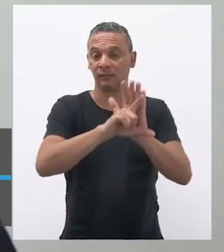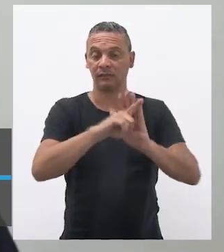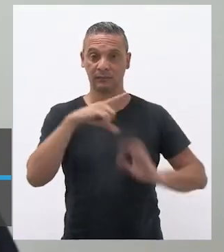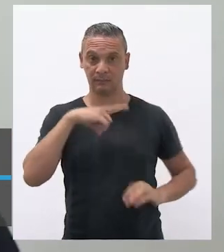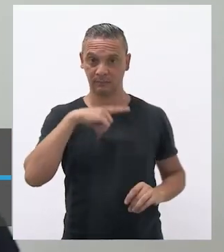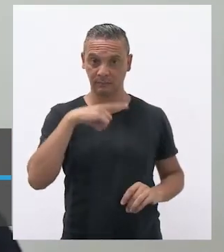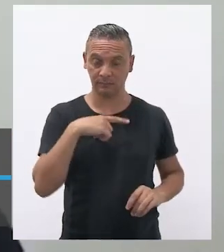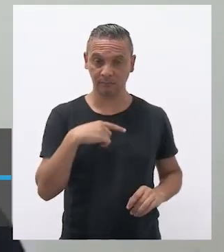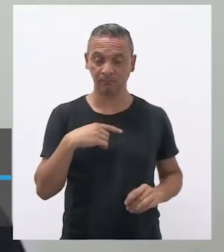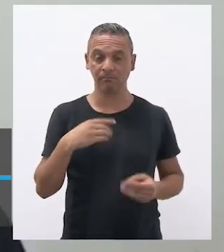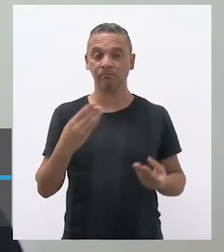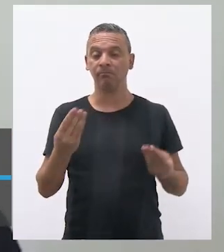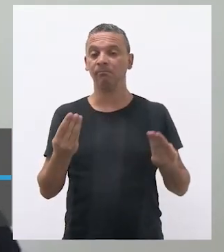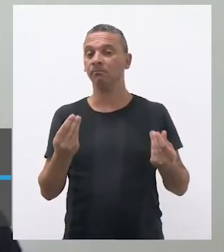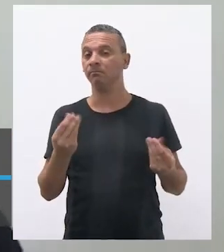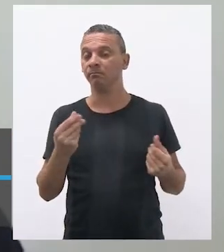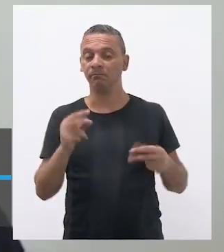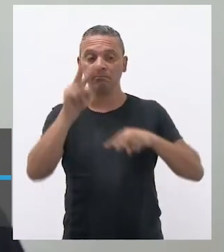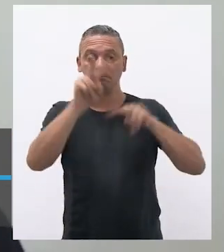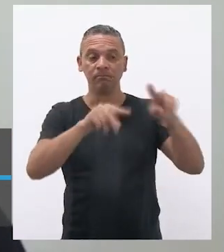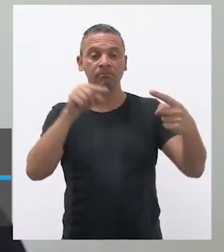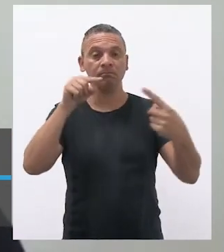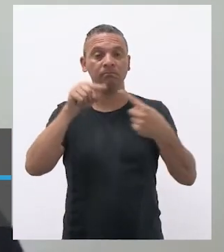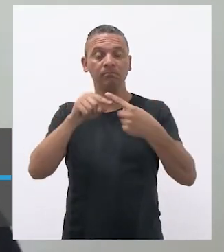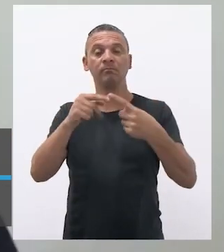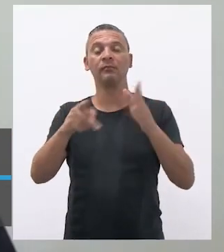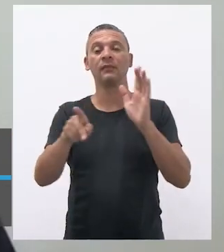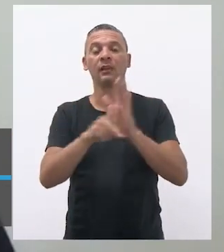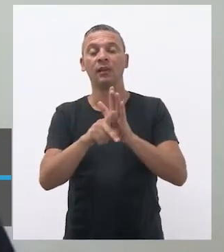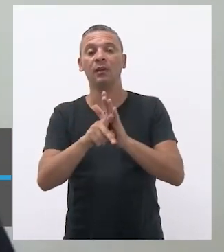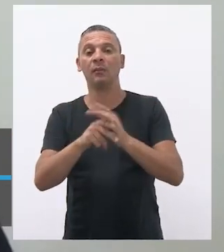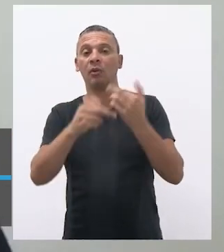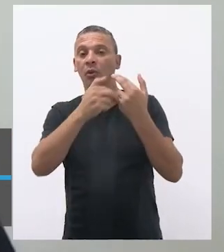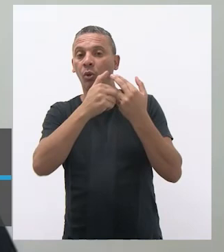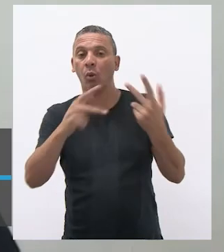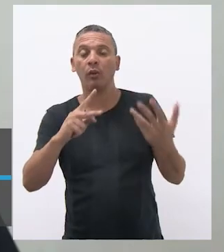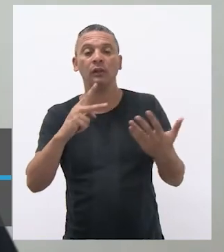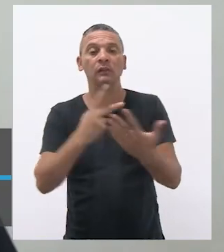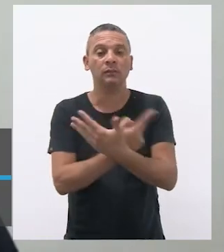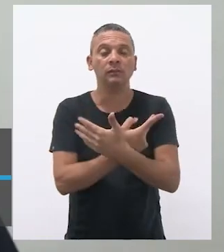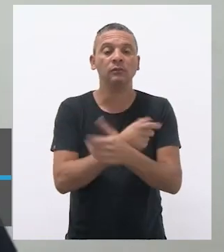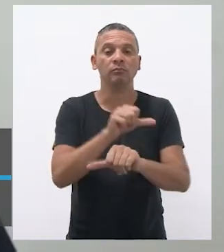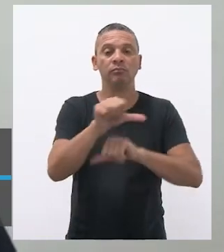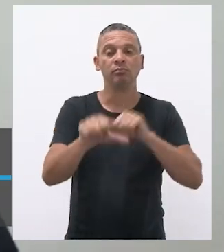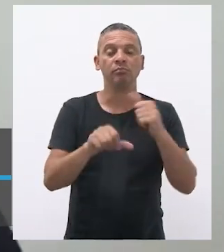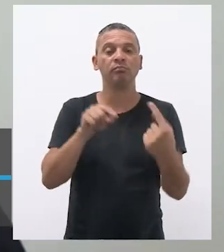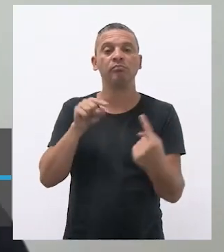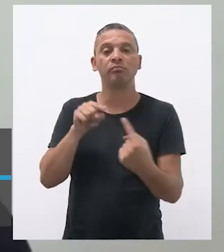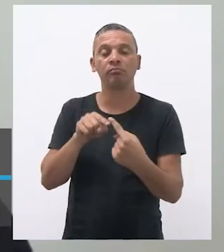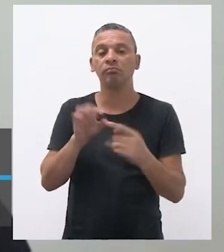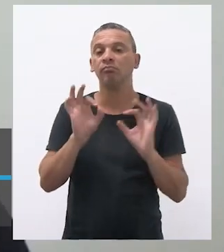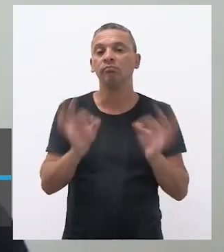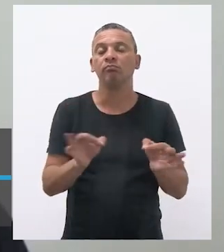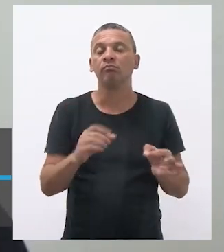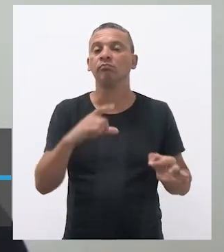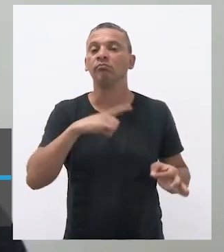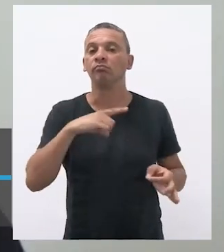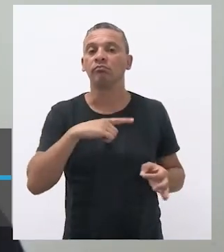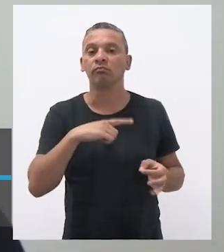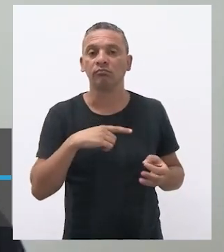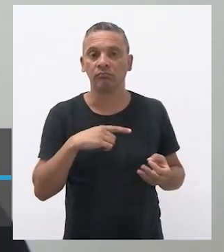um viés patriarcal, né, ela chama isso de um patriarcalismo